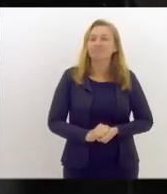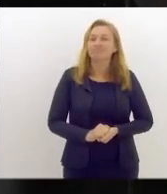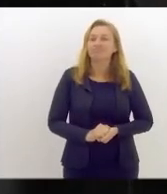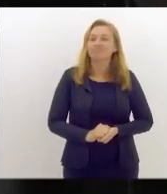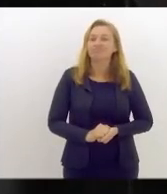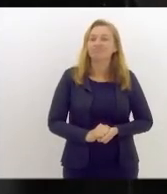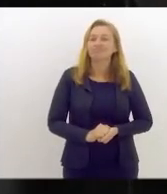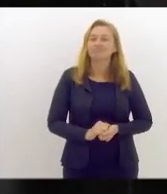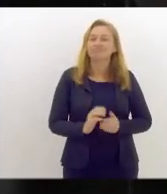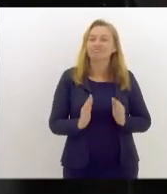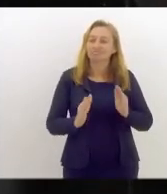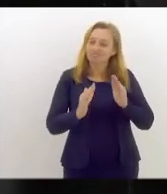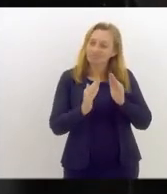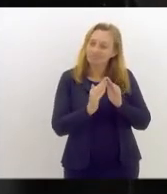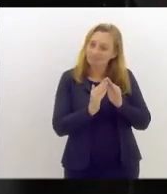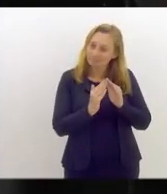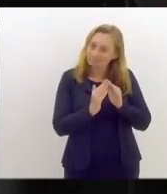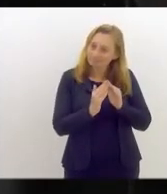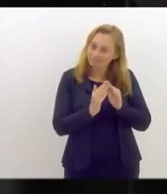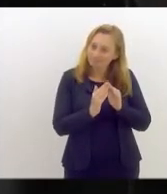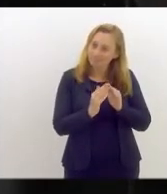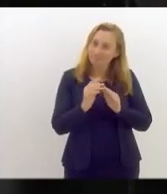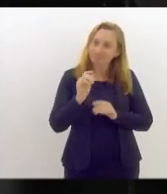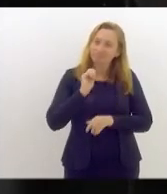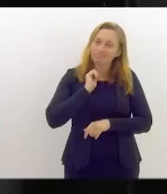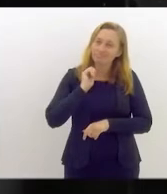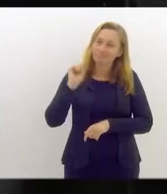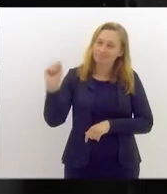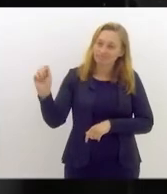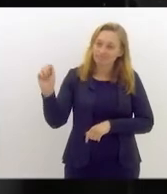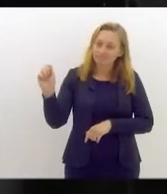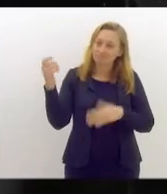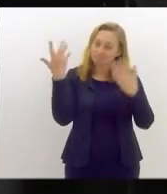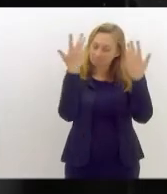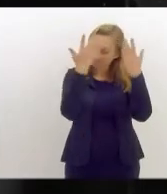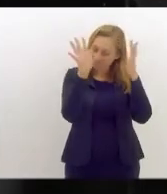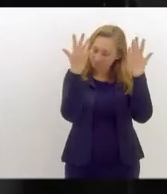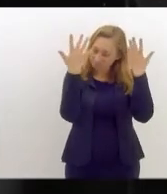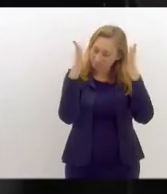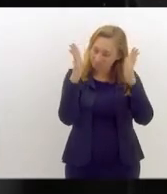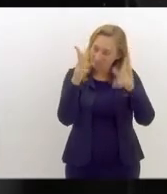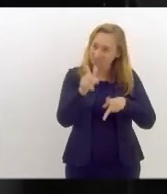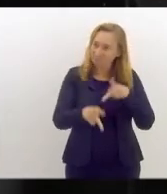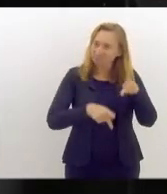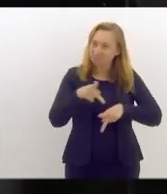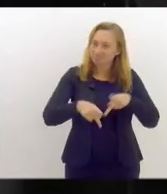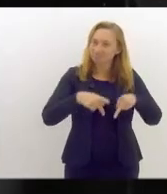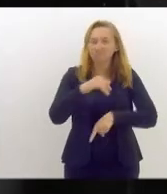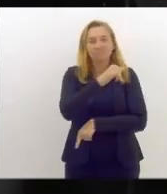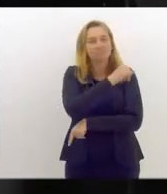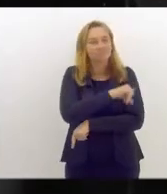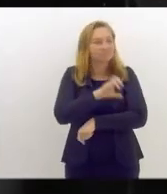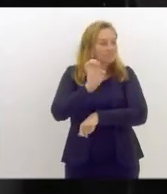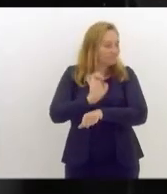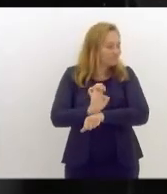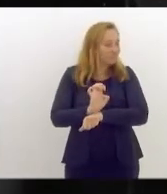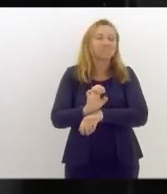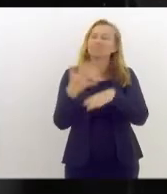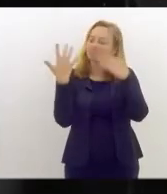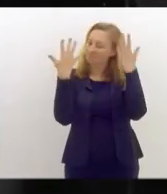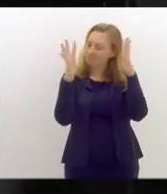a casa esta casa de Tiradentes está de parabéns né o povo do Rio do Estado do Rio de Janeiro